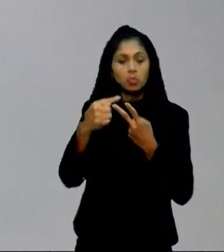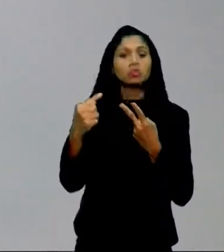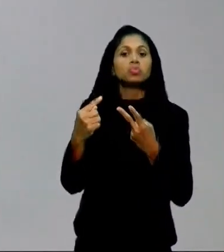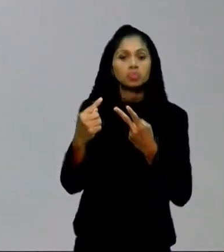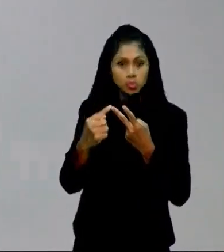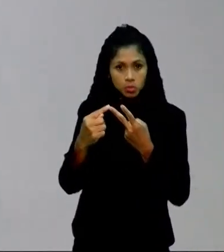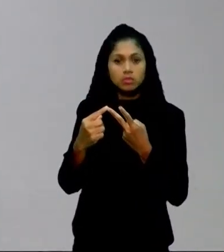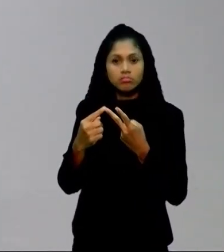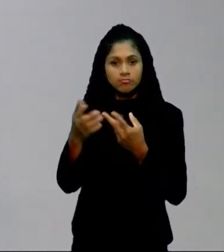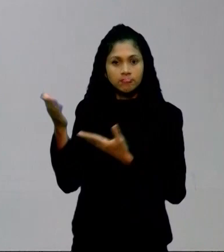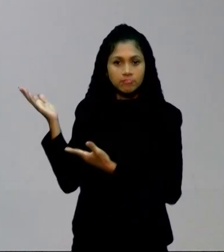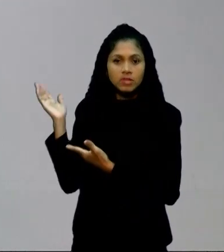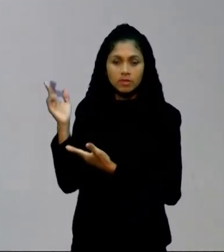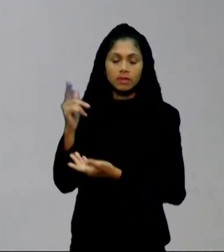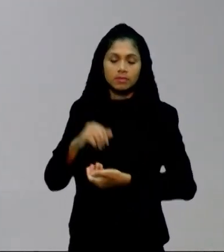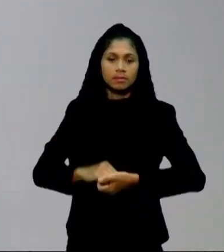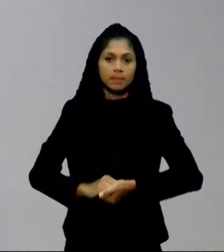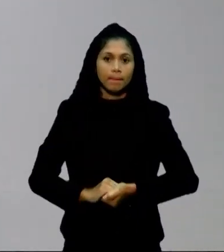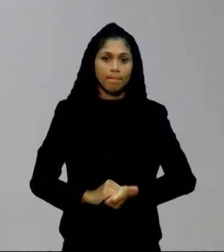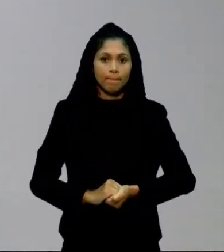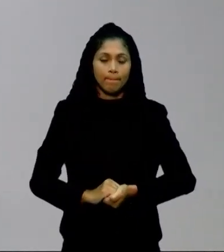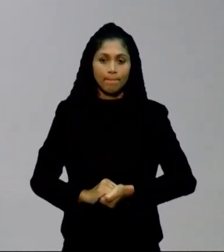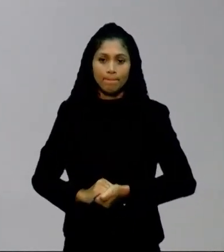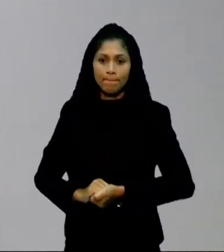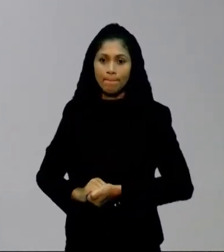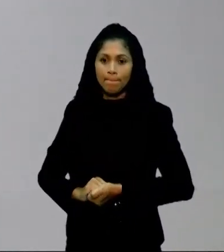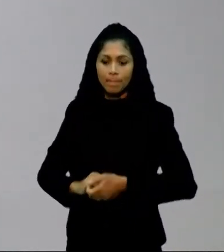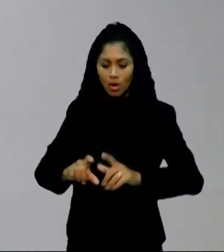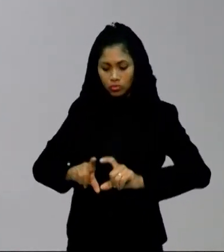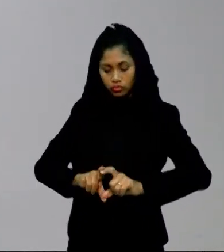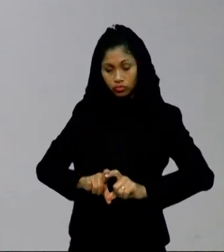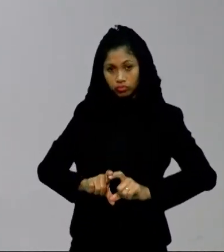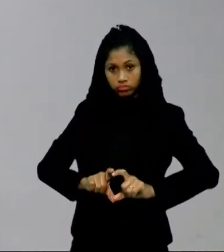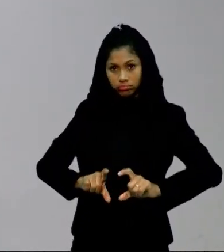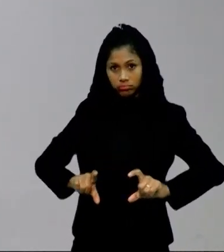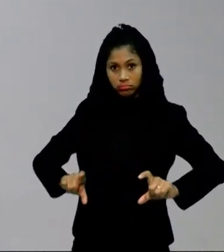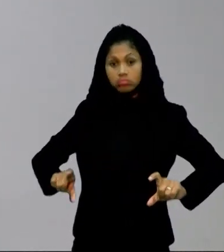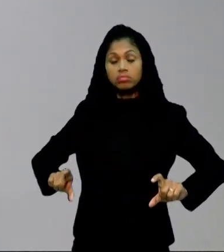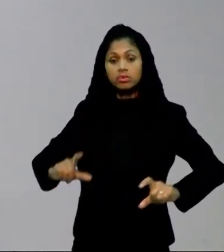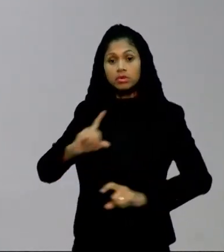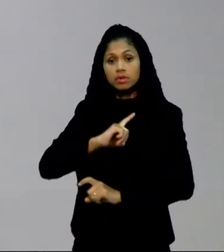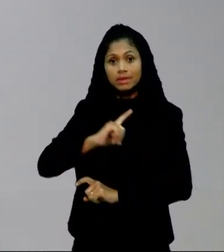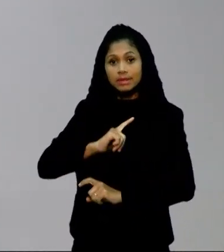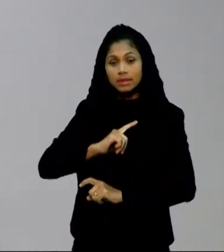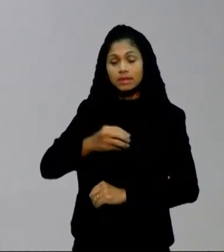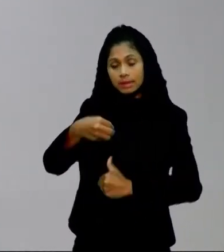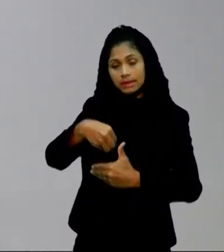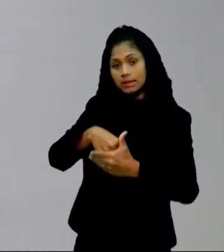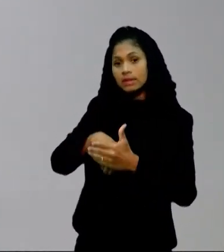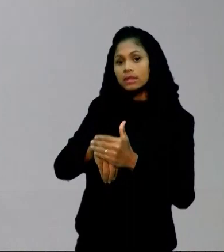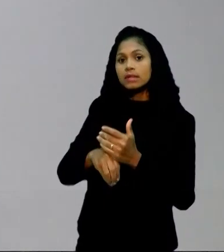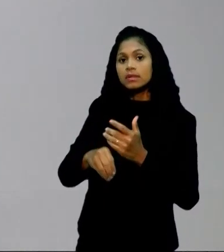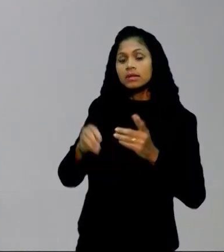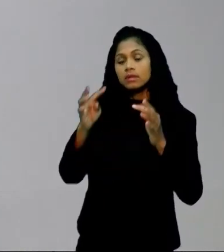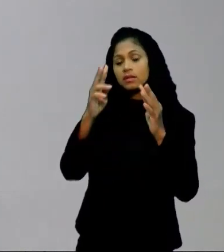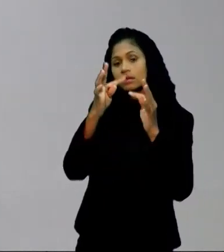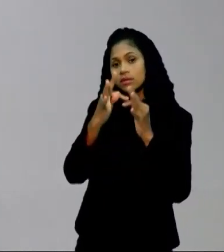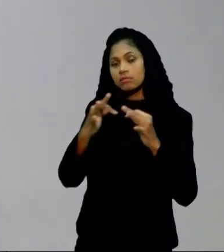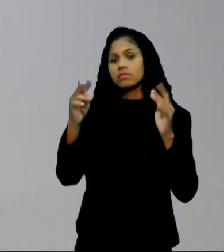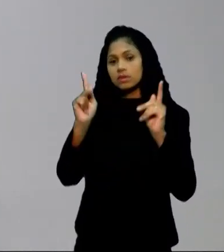aquelas duas últimas linhas que a gente vê lá embaixo na tabela periódica, né? Que são, mais na frente eu vou dizer que são os elementos de